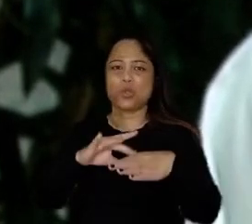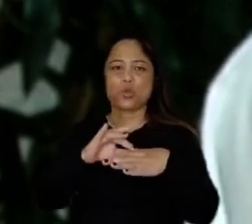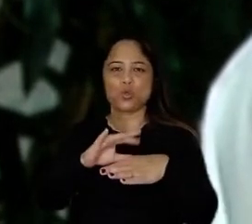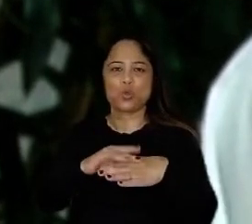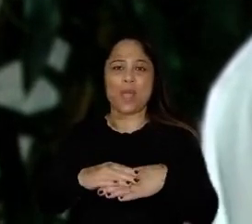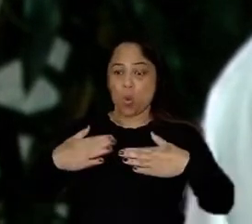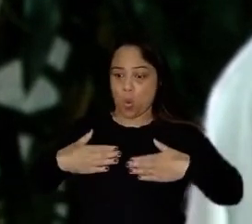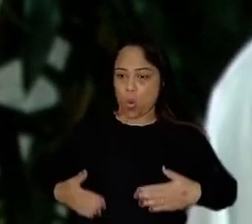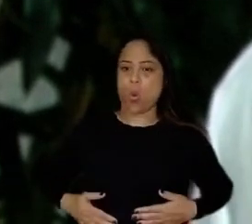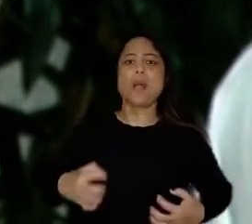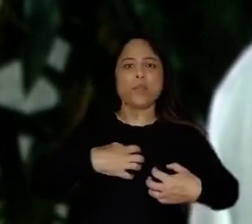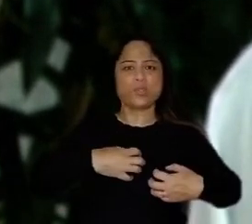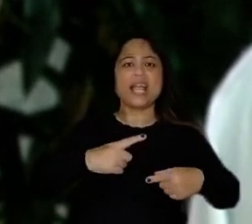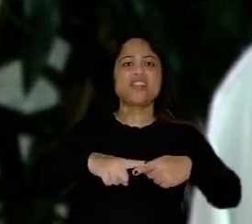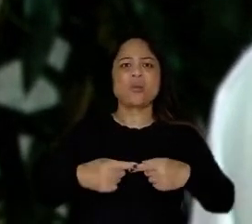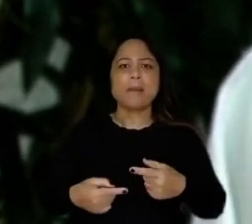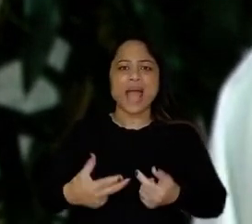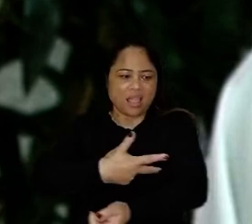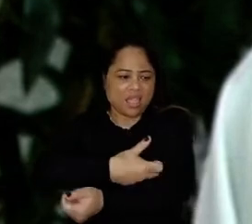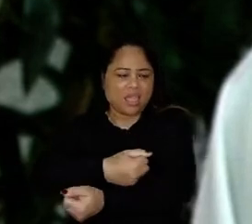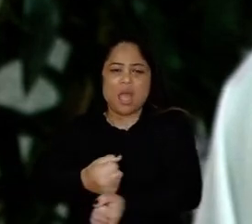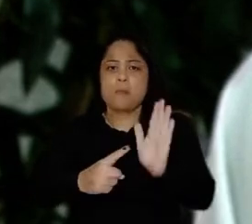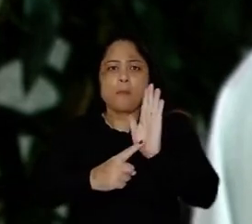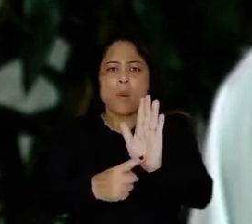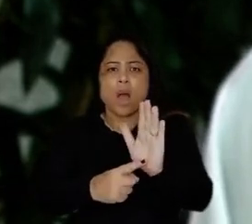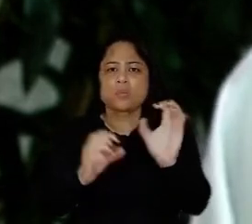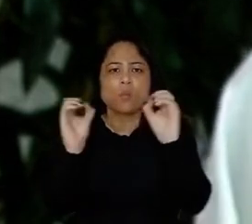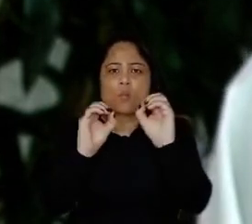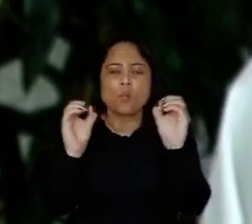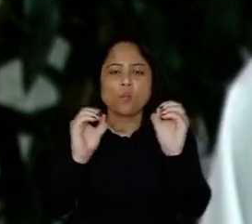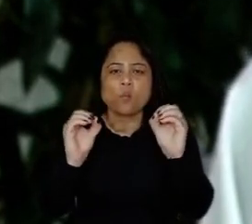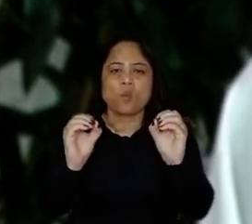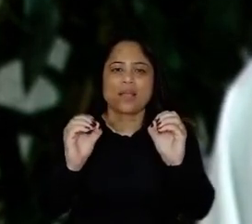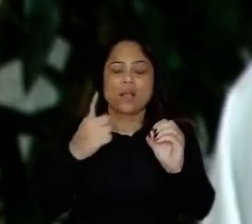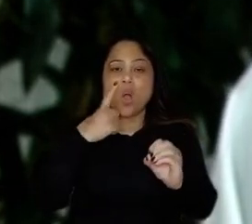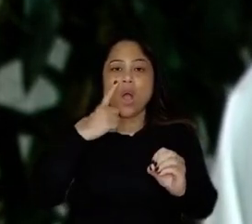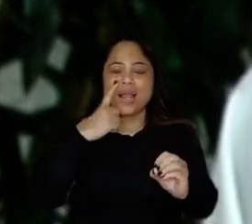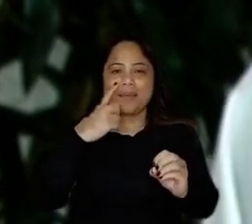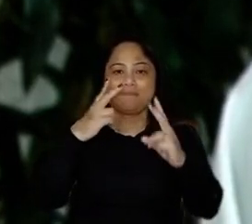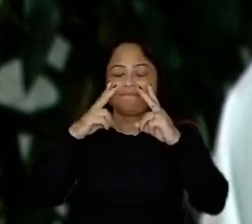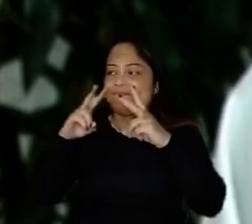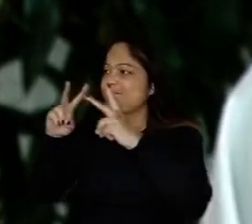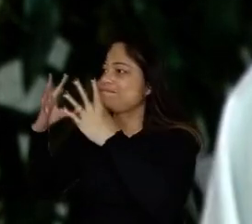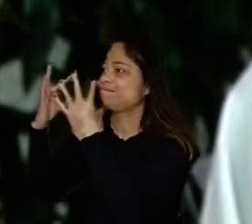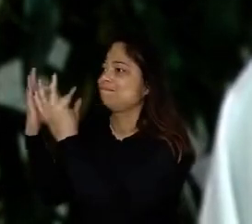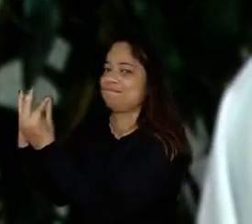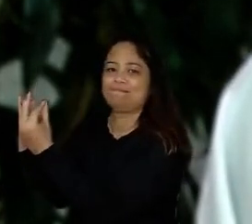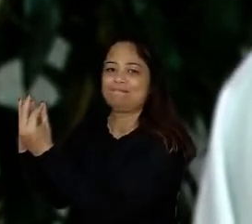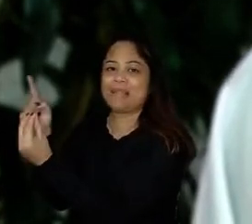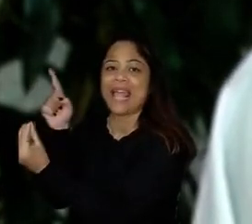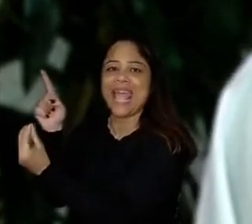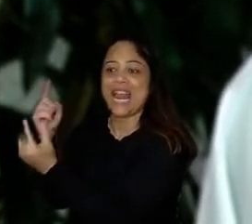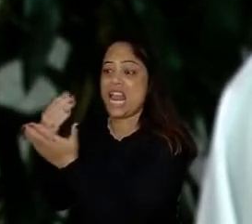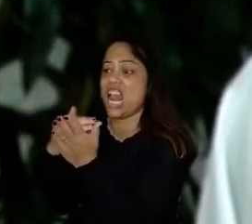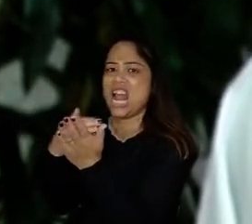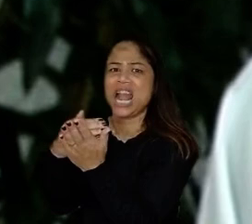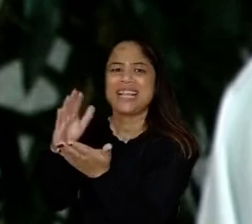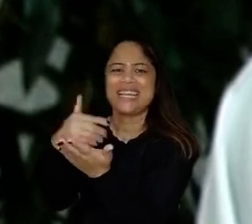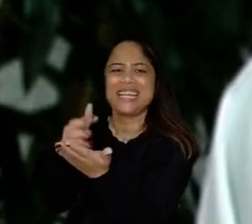corpo sente, mas o exame não acusa. Ore agora, para que o Senhor liberte você.